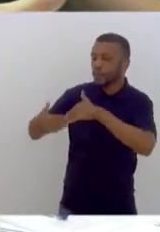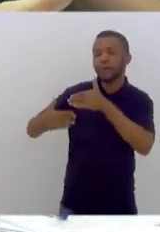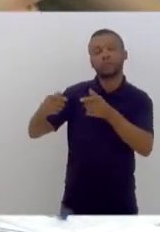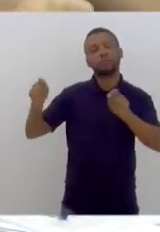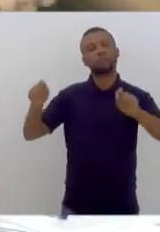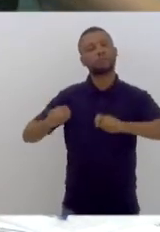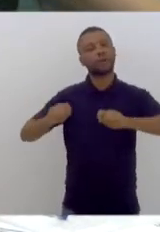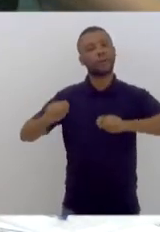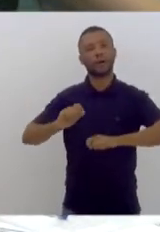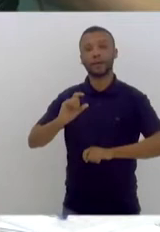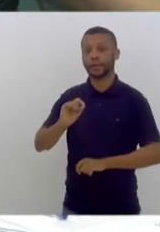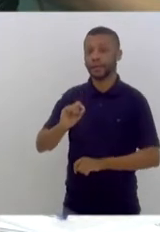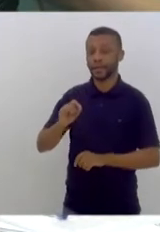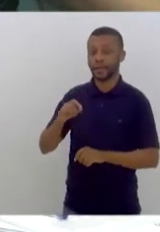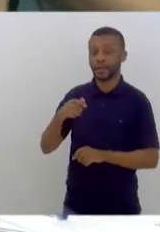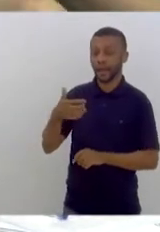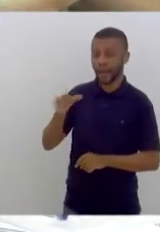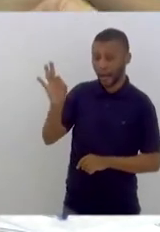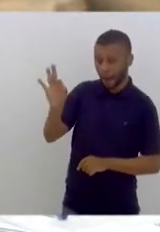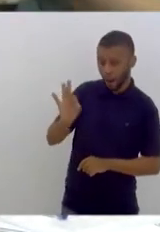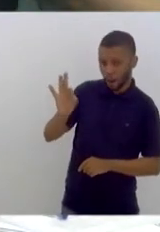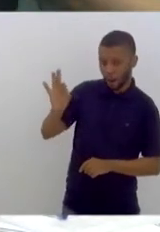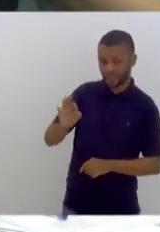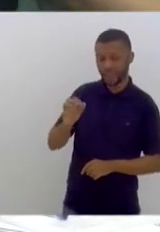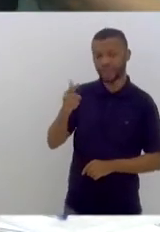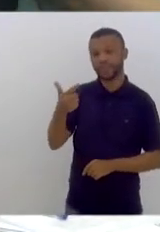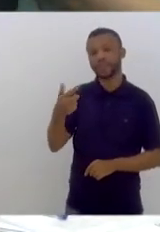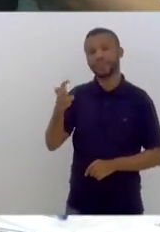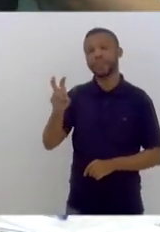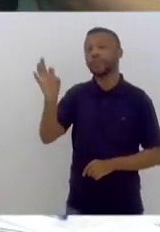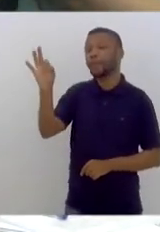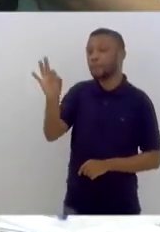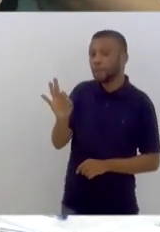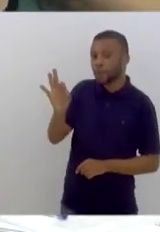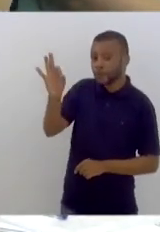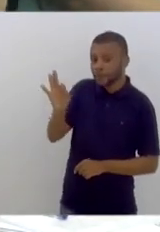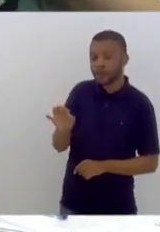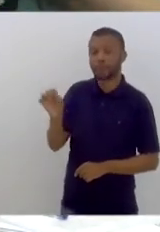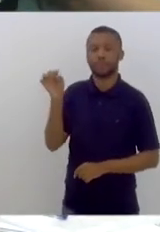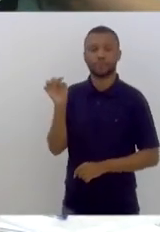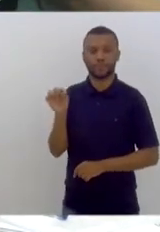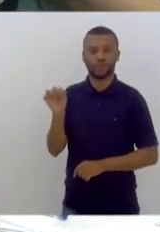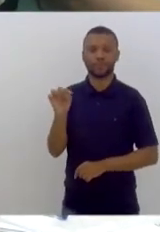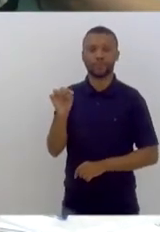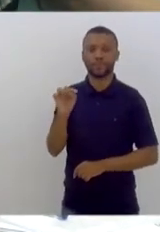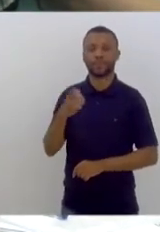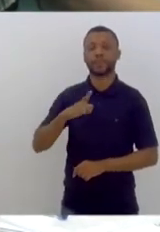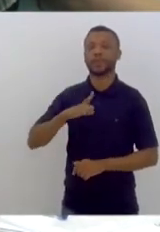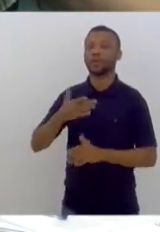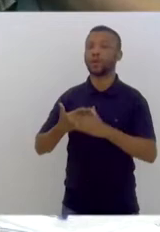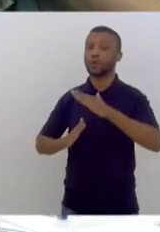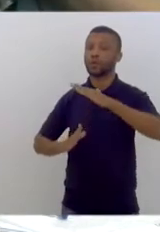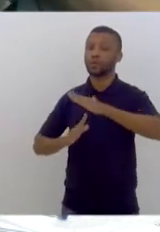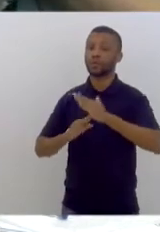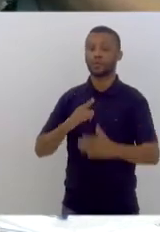a cota parte dos 25% para a educação seja, no mínimo, 10%. Poderá ser